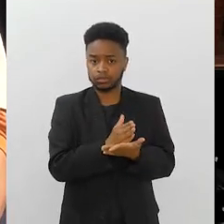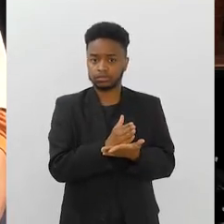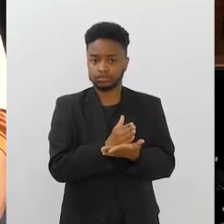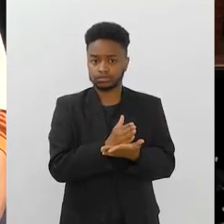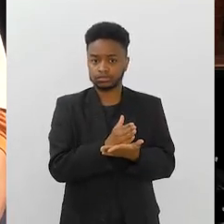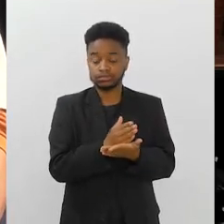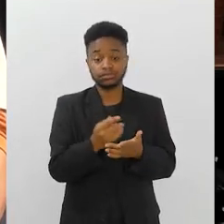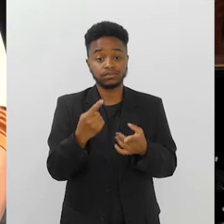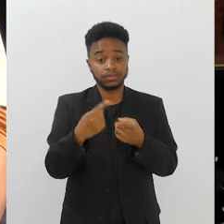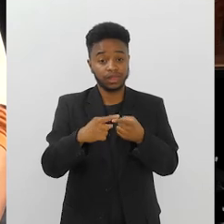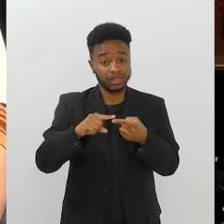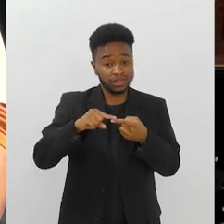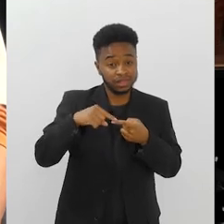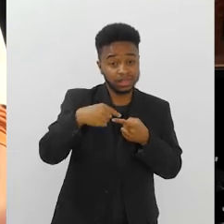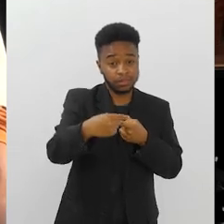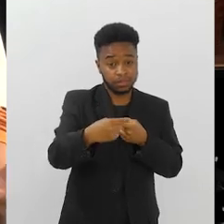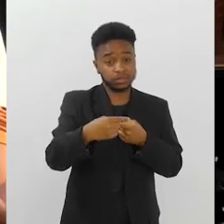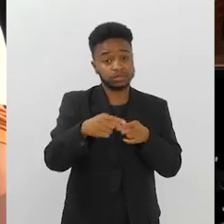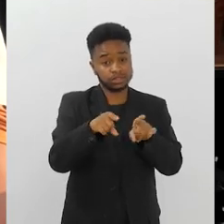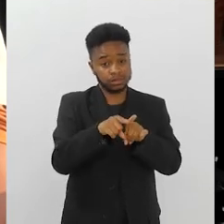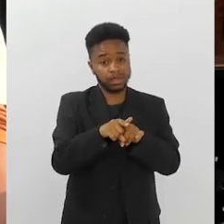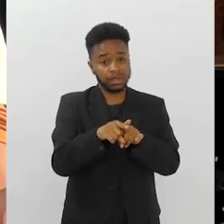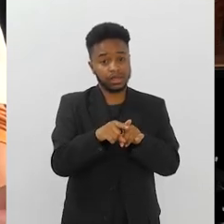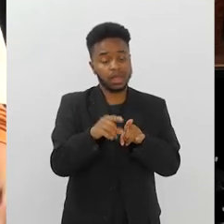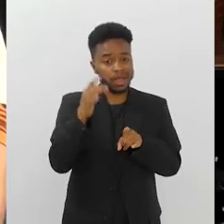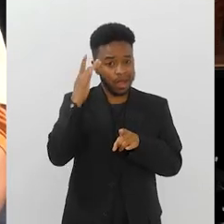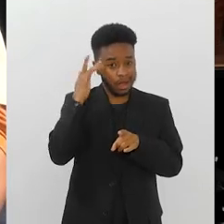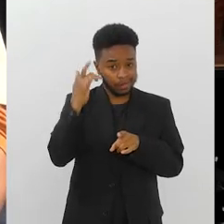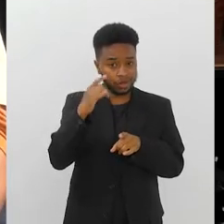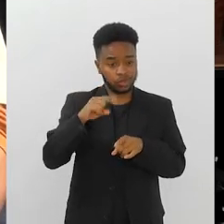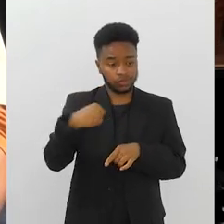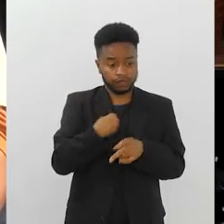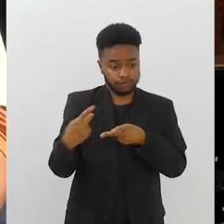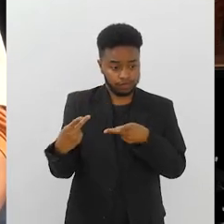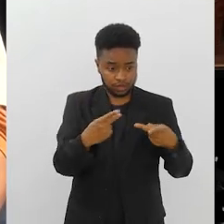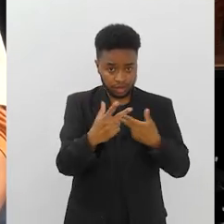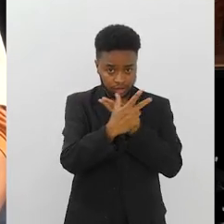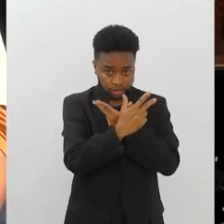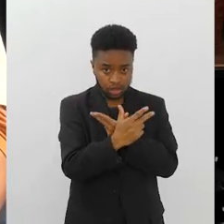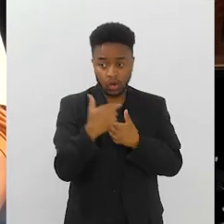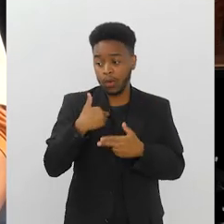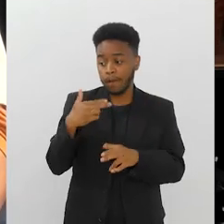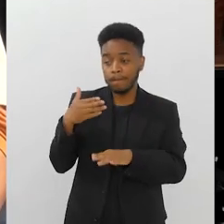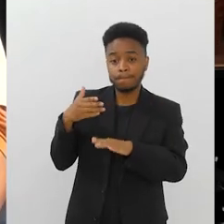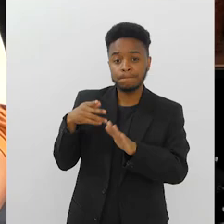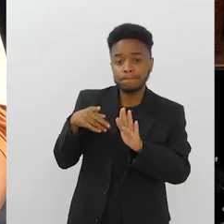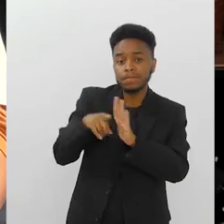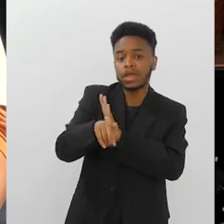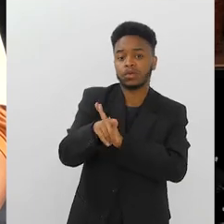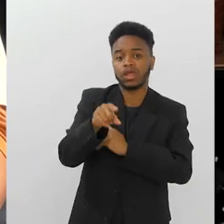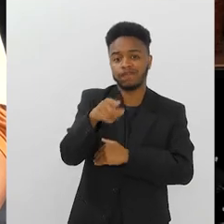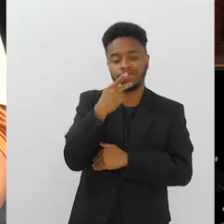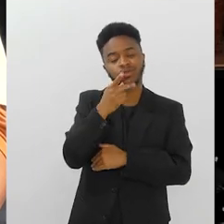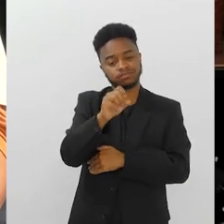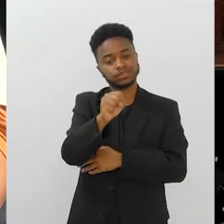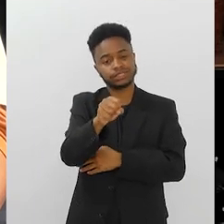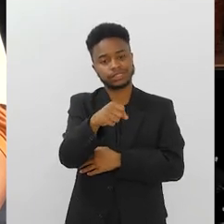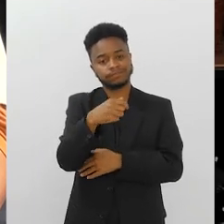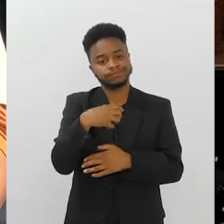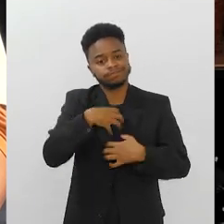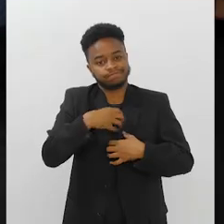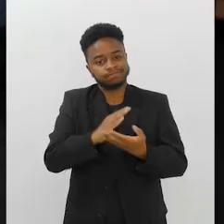desconcertado com certeza quando nós chegamos no Cristo Redentor no dia seguinte ele eu fiz essa pergunta ele disse que